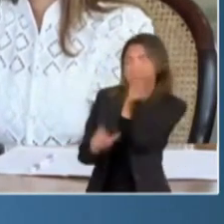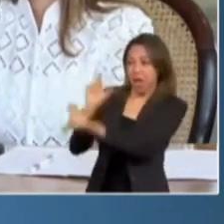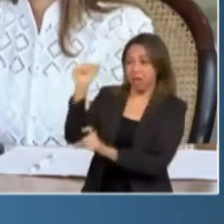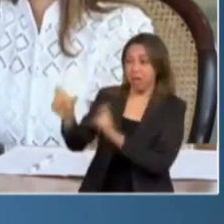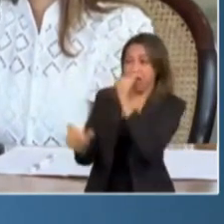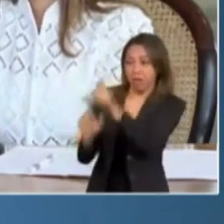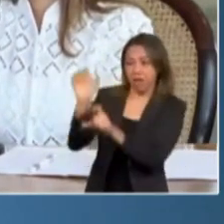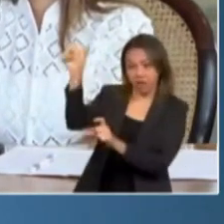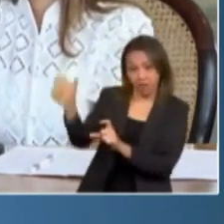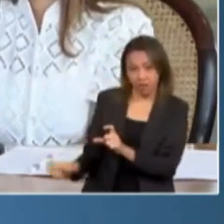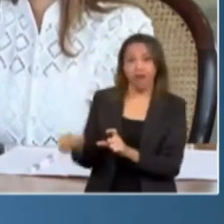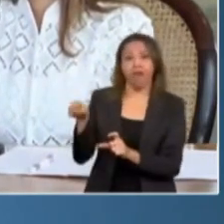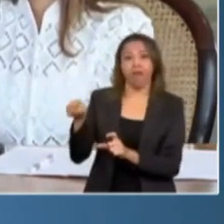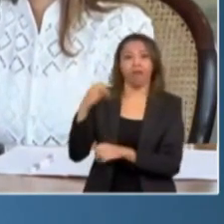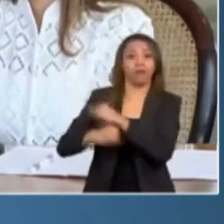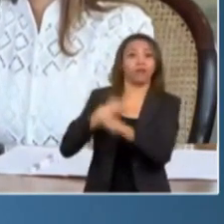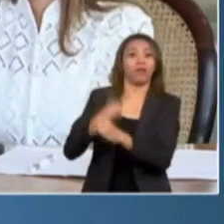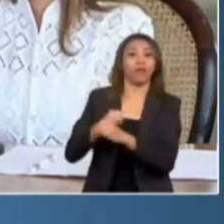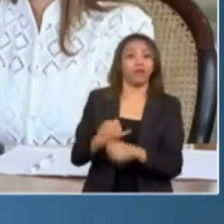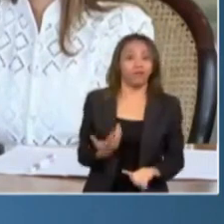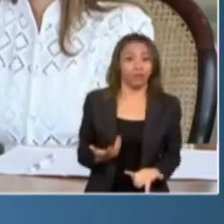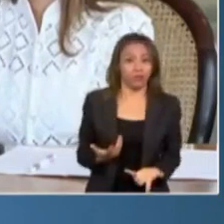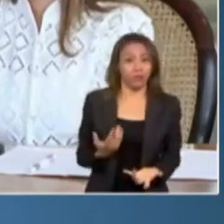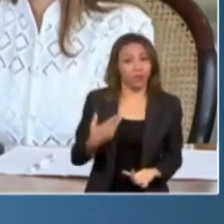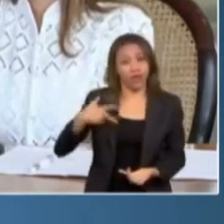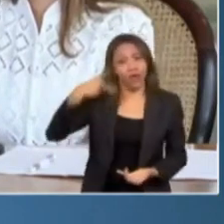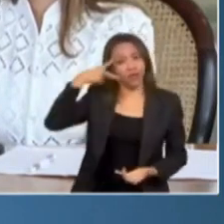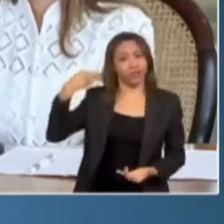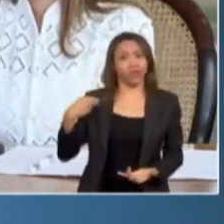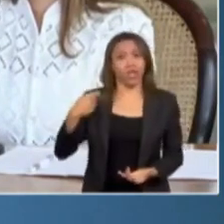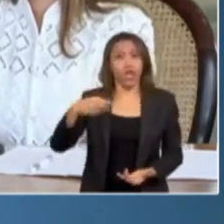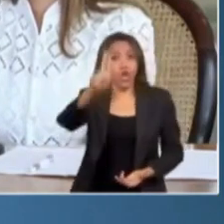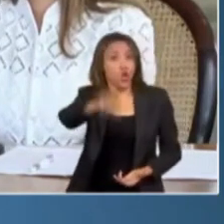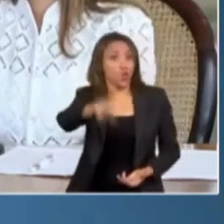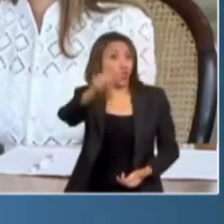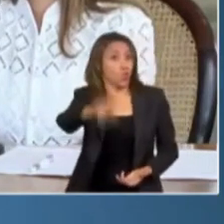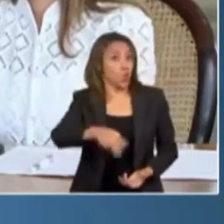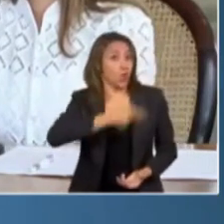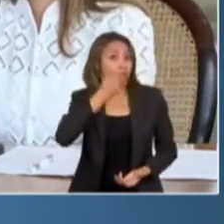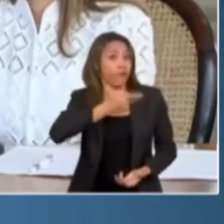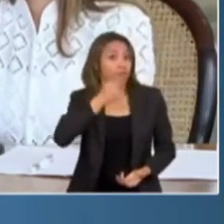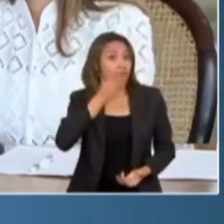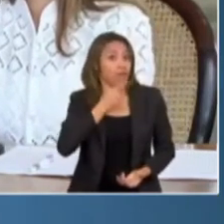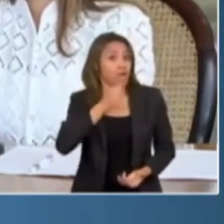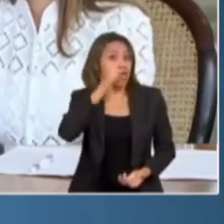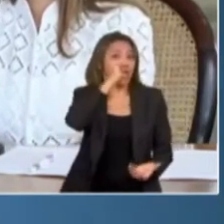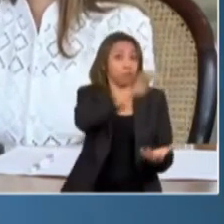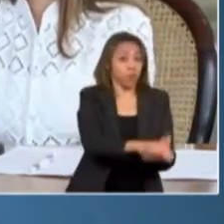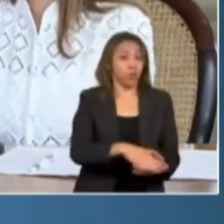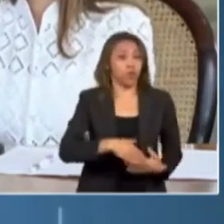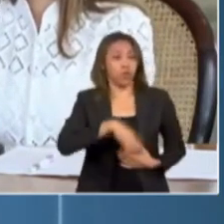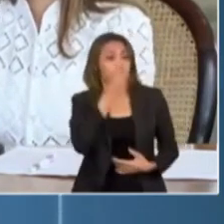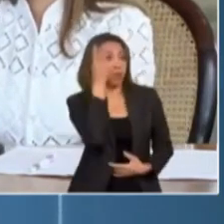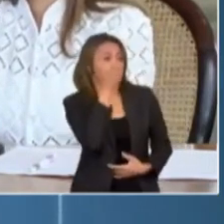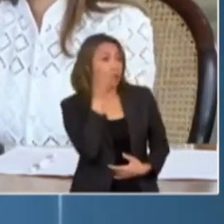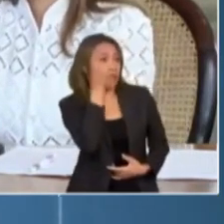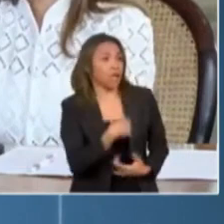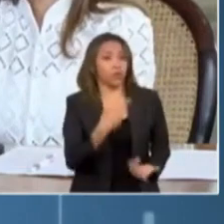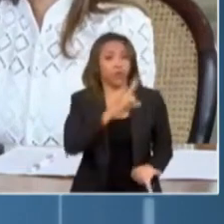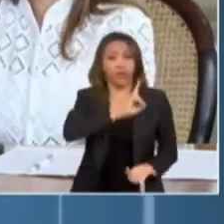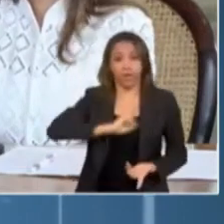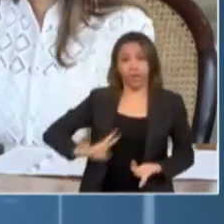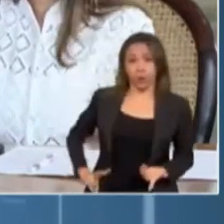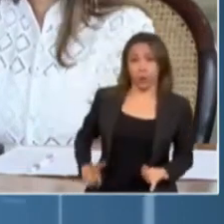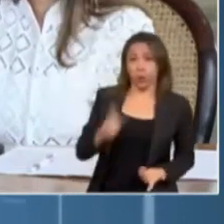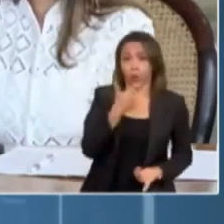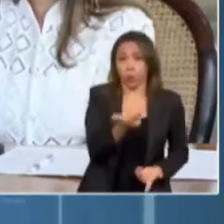assunto mais comentado no Twitter. E, como sempre acontece, ela polariza muito. Então, o que o presidente deixou, e